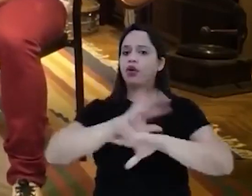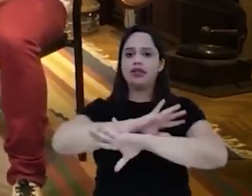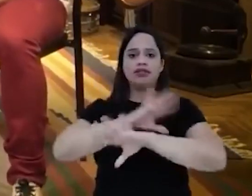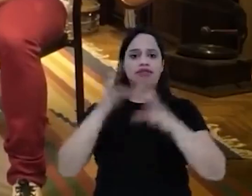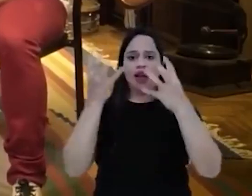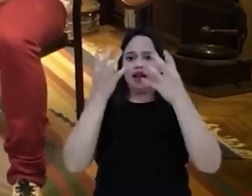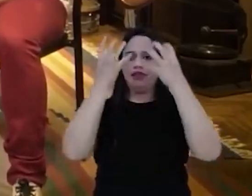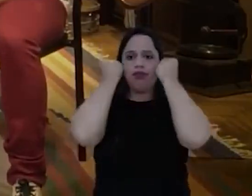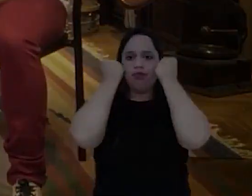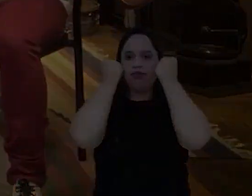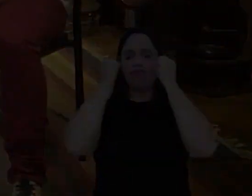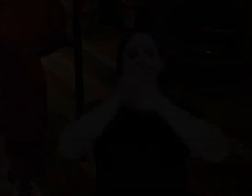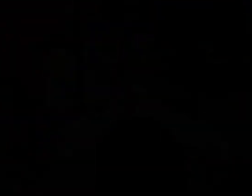aí apagou geral sabe geral já